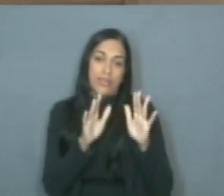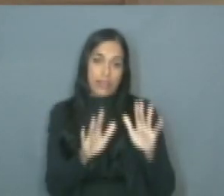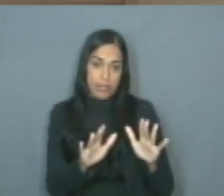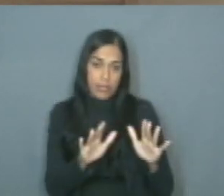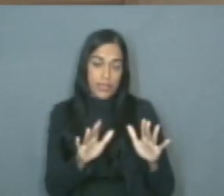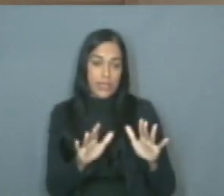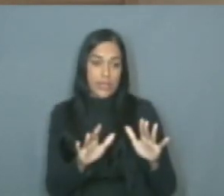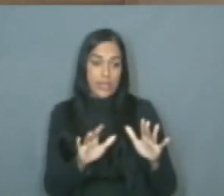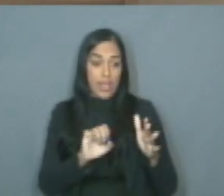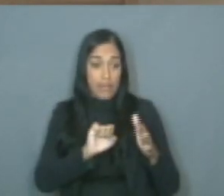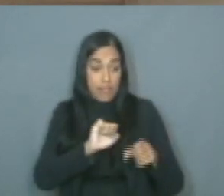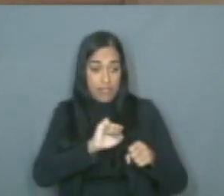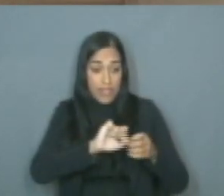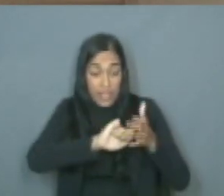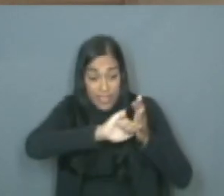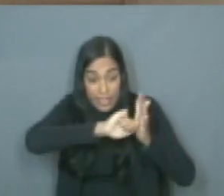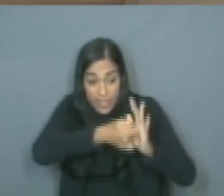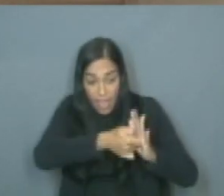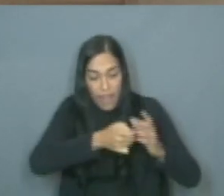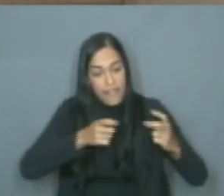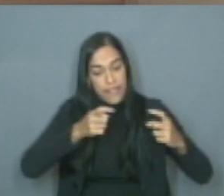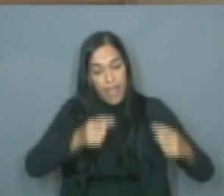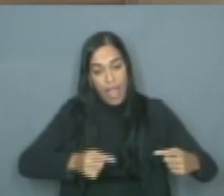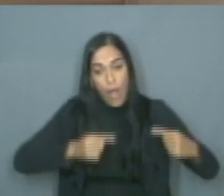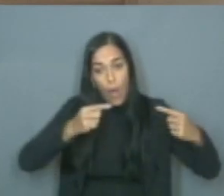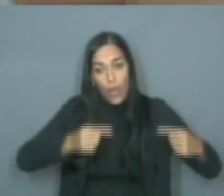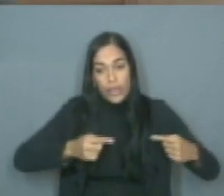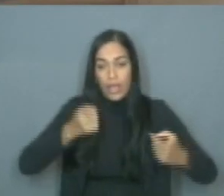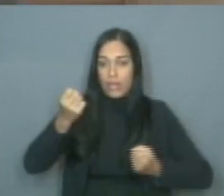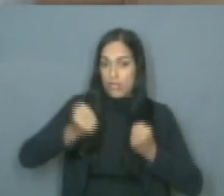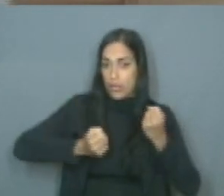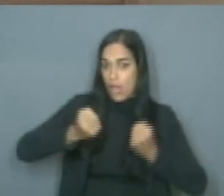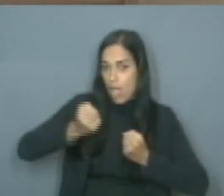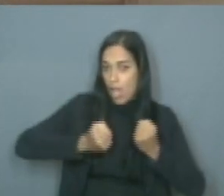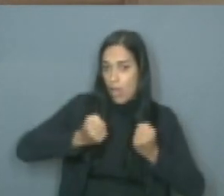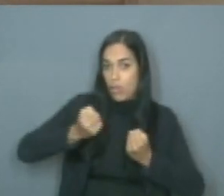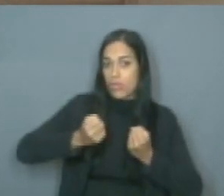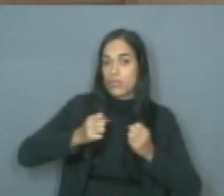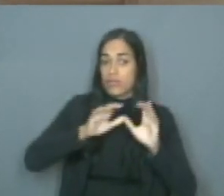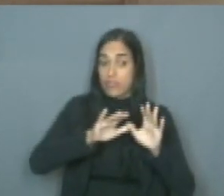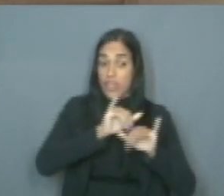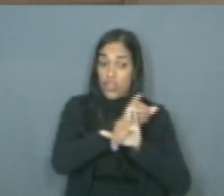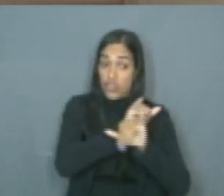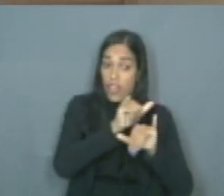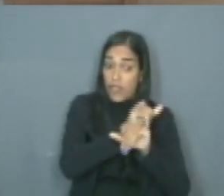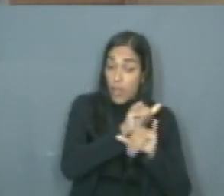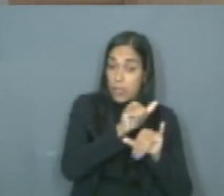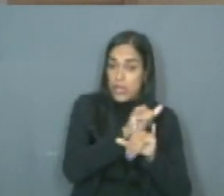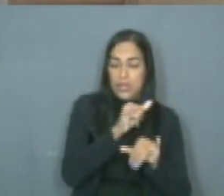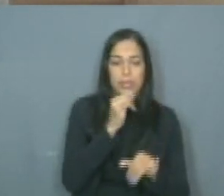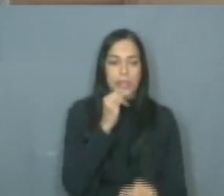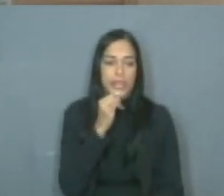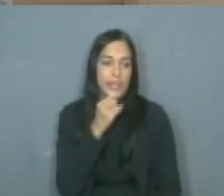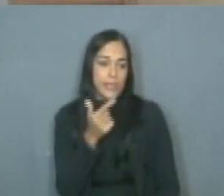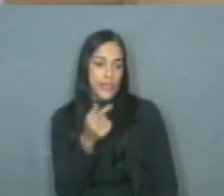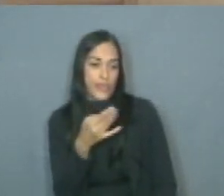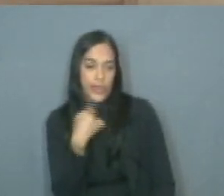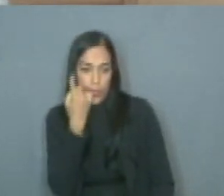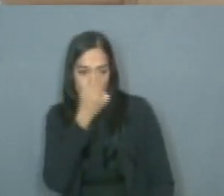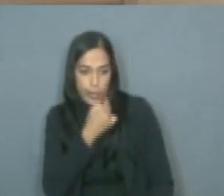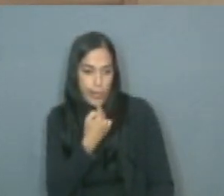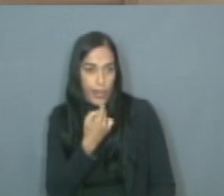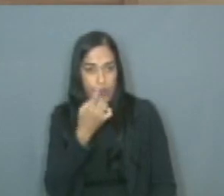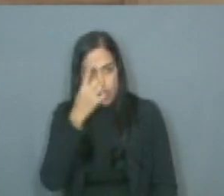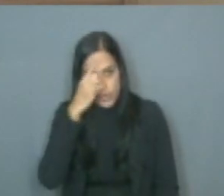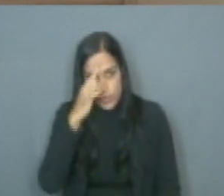veículo, deixa a comunicação para o proprietário e faz o reboque com tantas horas ou com 24 horas, um